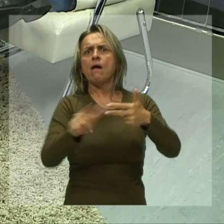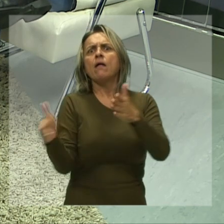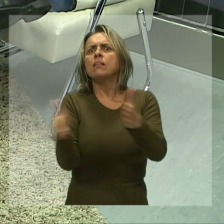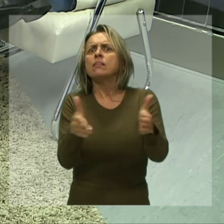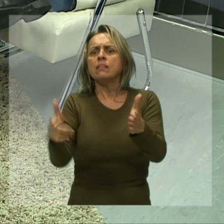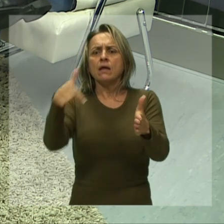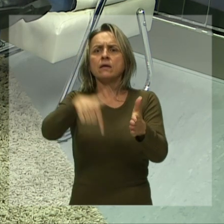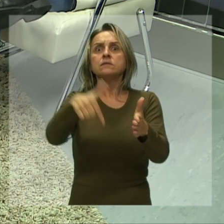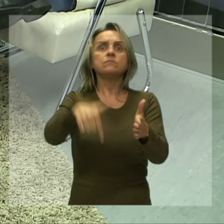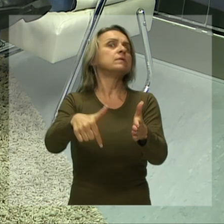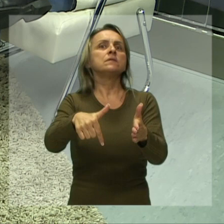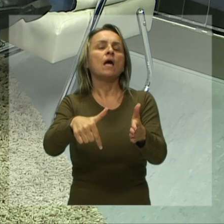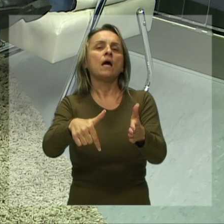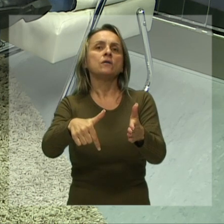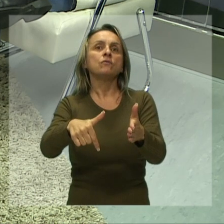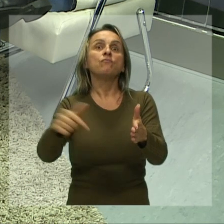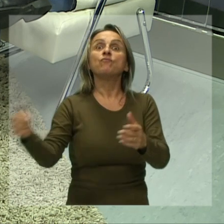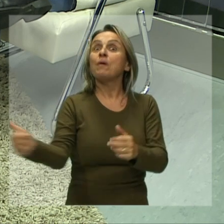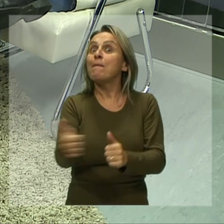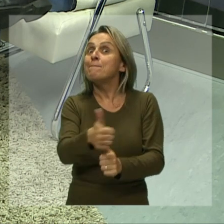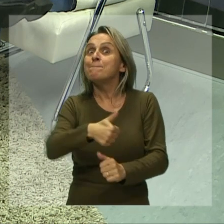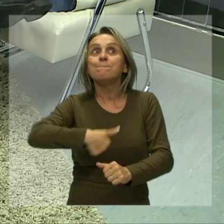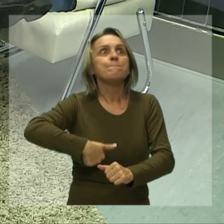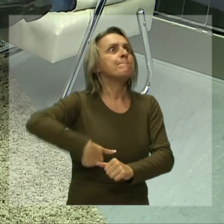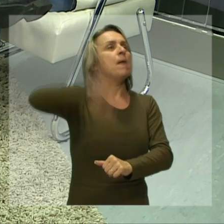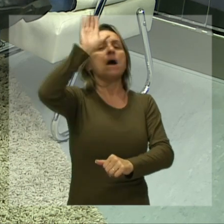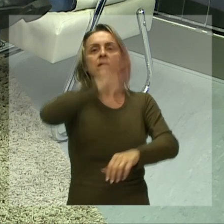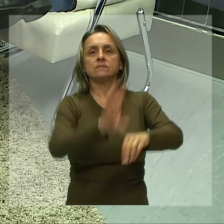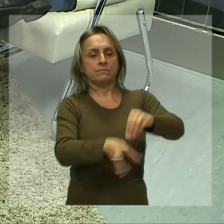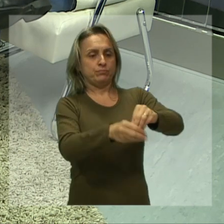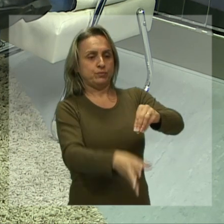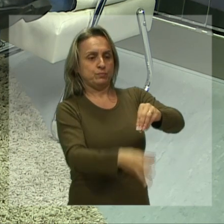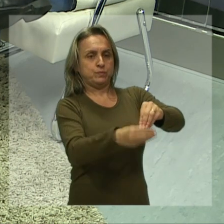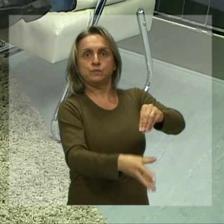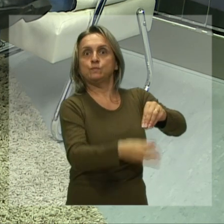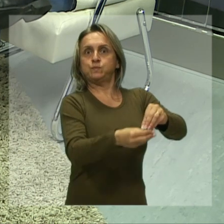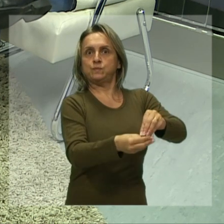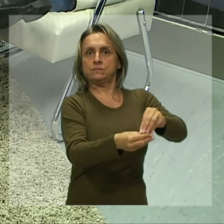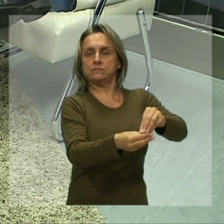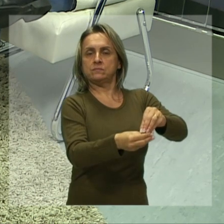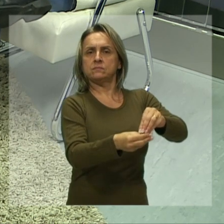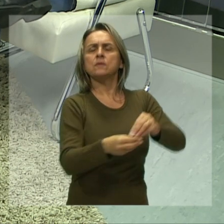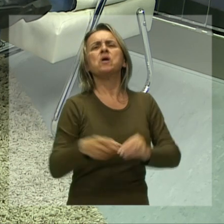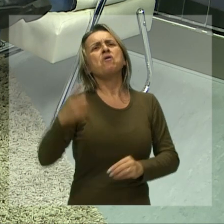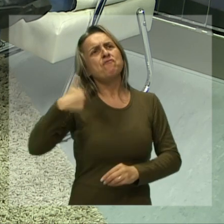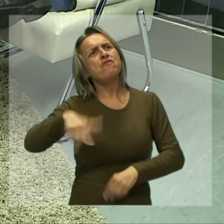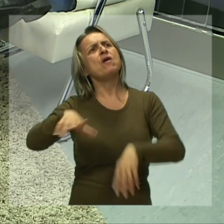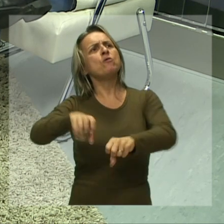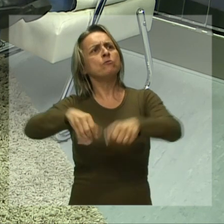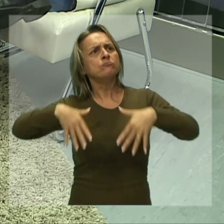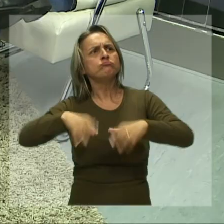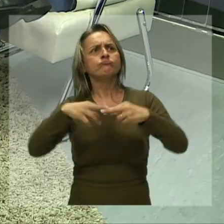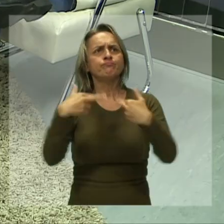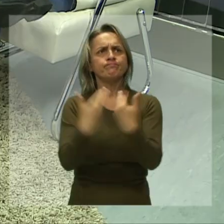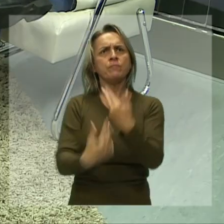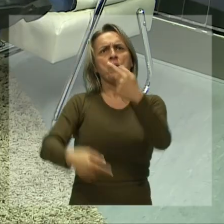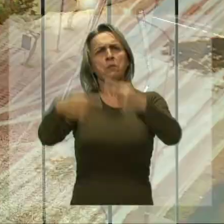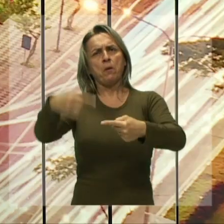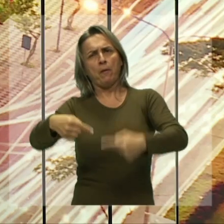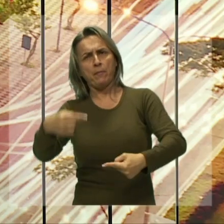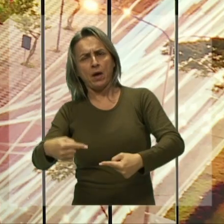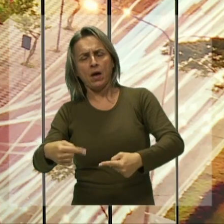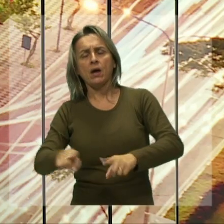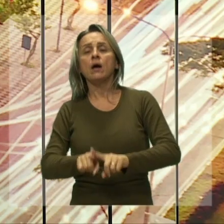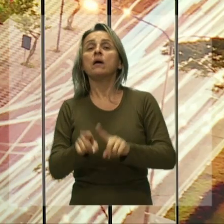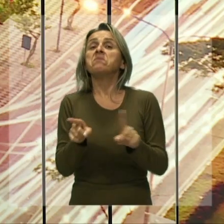foi o recorde de emendas, foram muitas. Elas vão a plenário, são discutidas, há os recursos, mas no